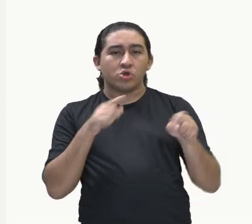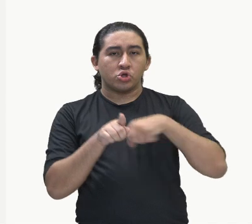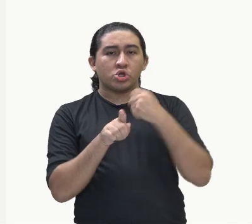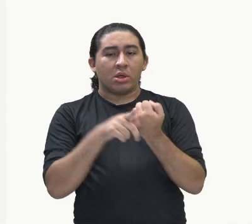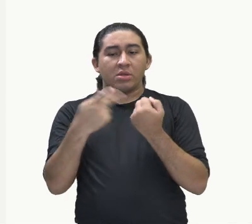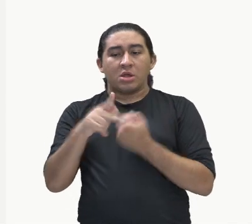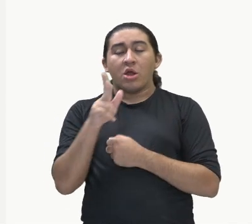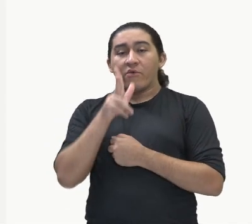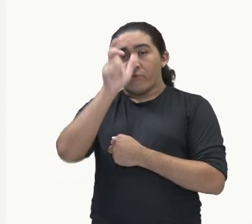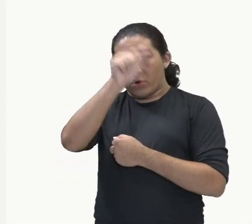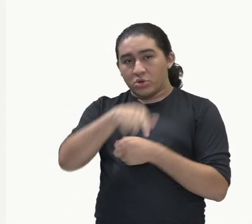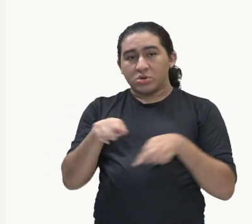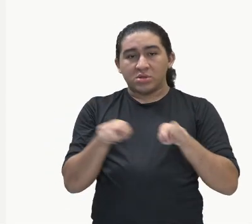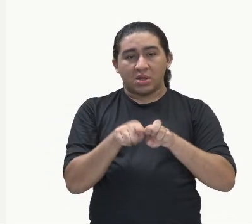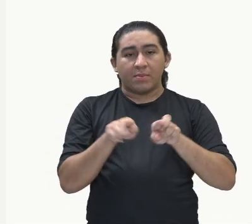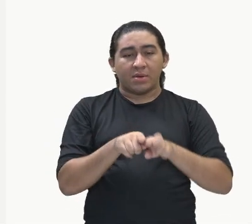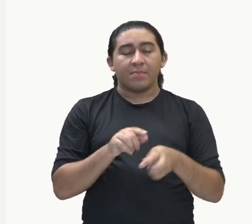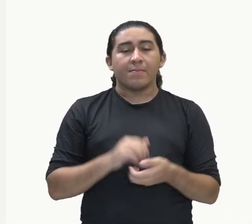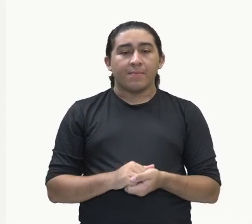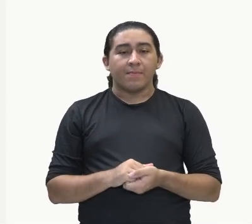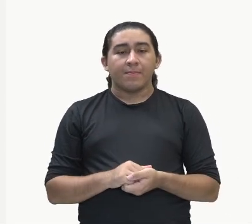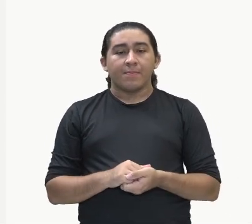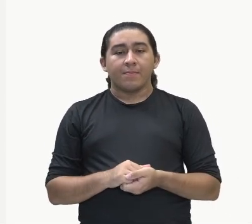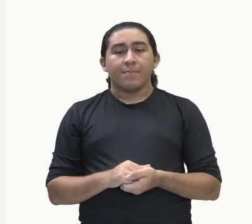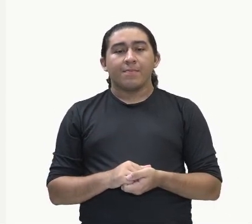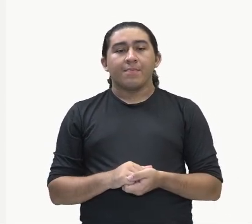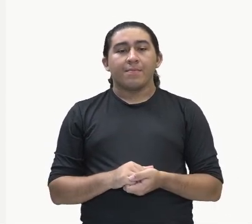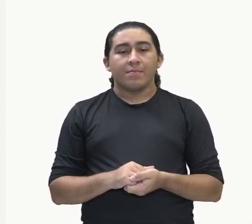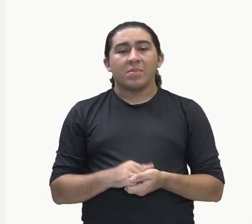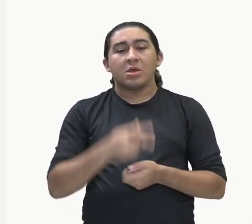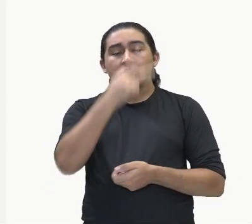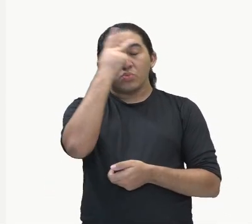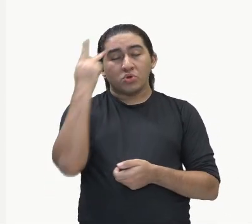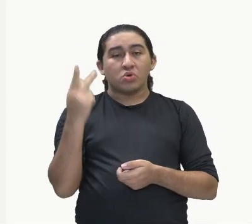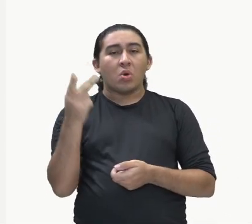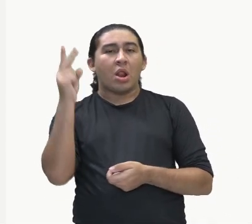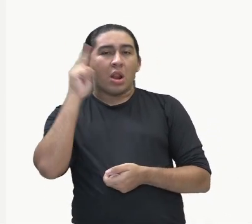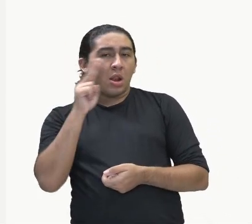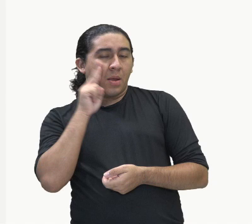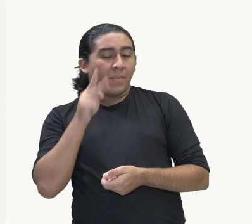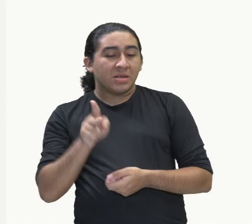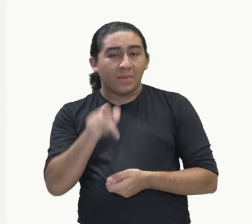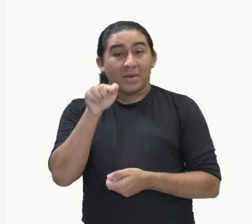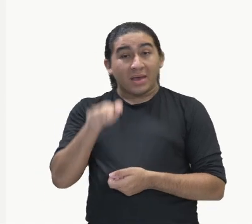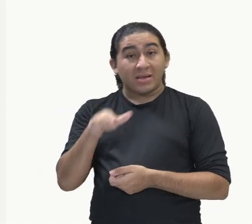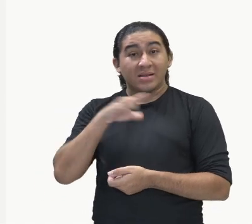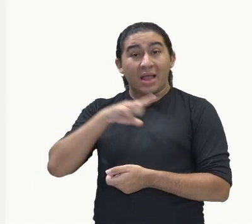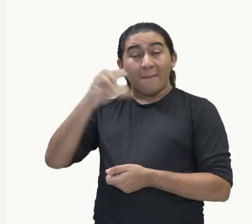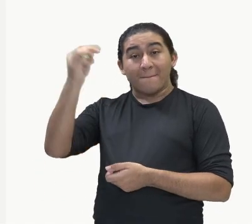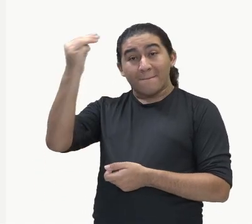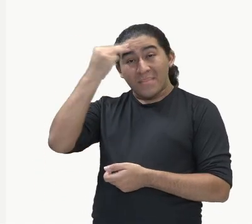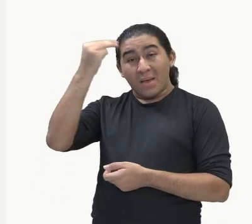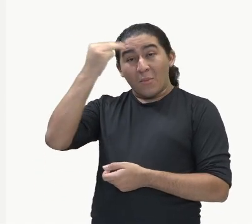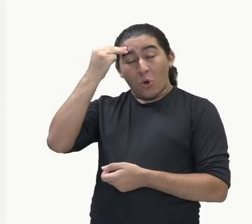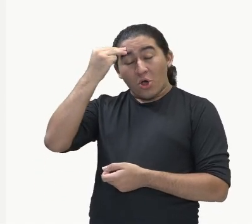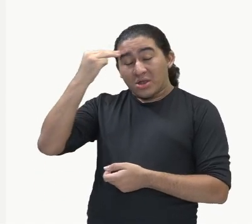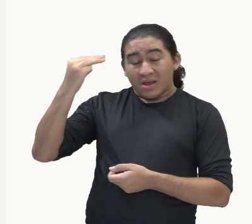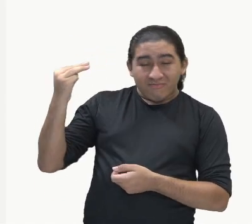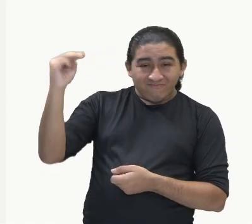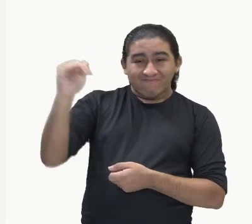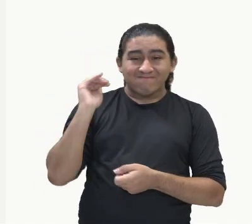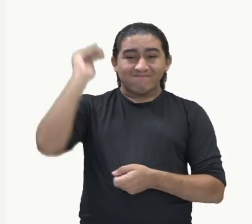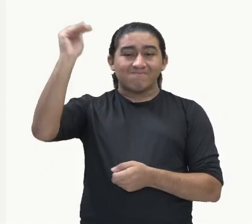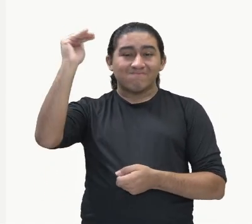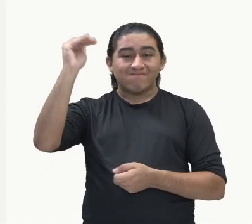forte e reconhecido, né? Memorável memória. Então, ele tem uma grande memória.